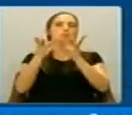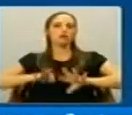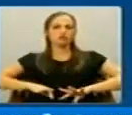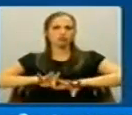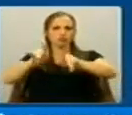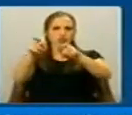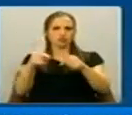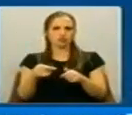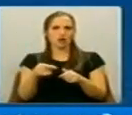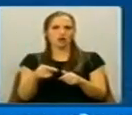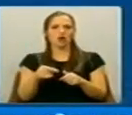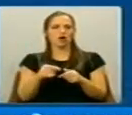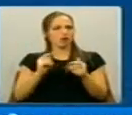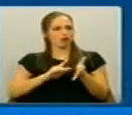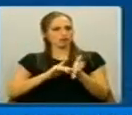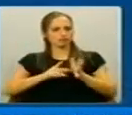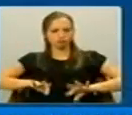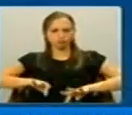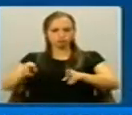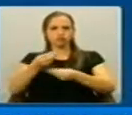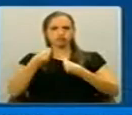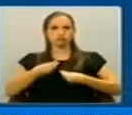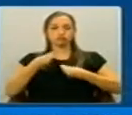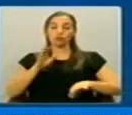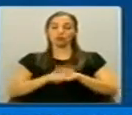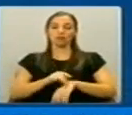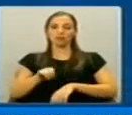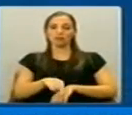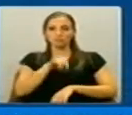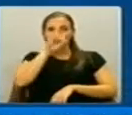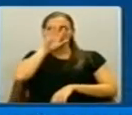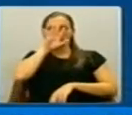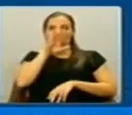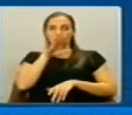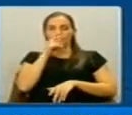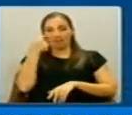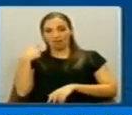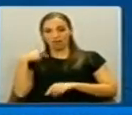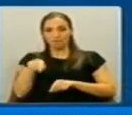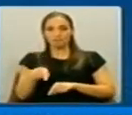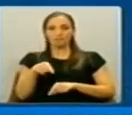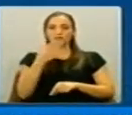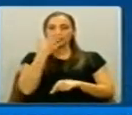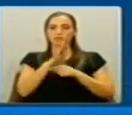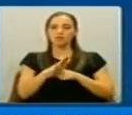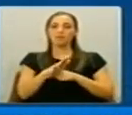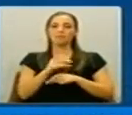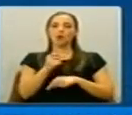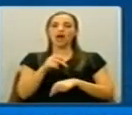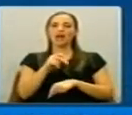da engenharia aeroespacial, e por isso é que nos impressiona tanto este tipo de fracassos. No caso do Antares, estavam a